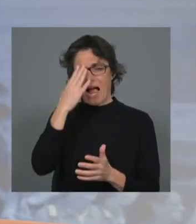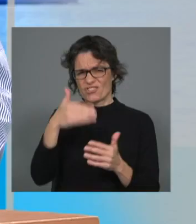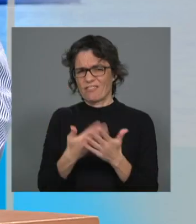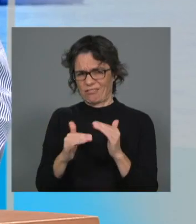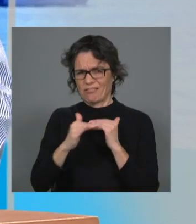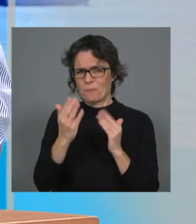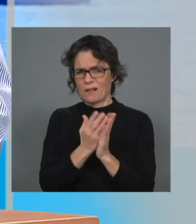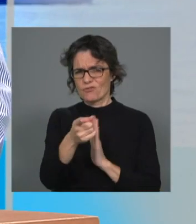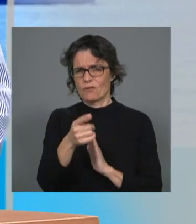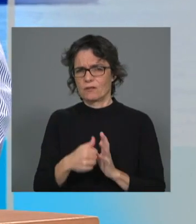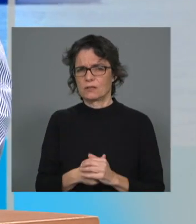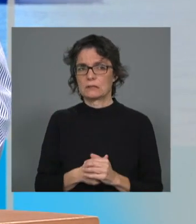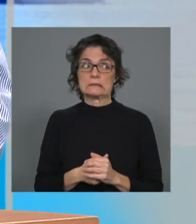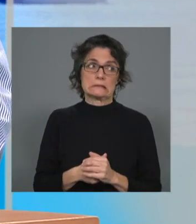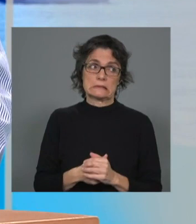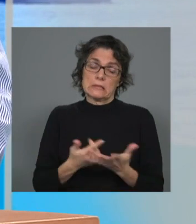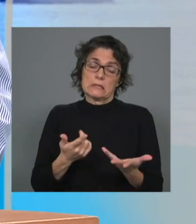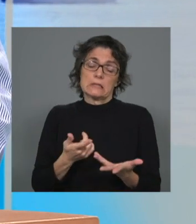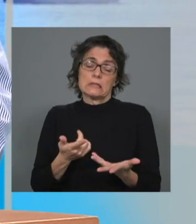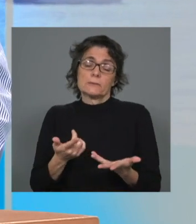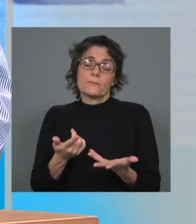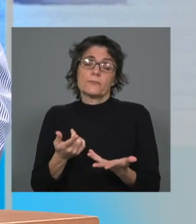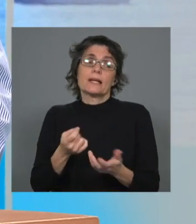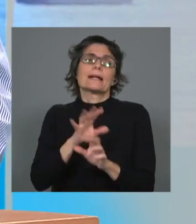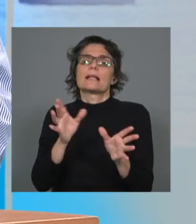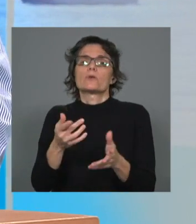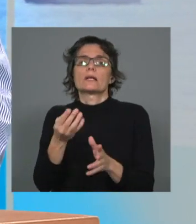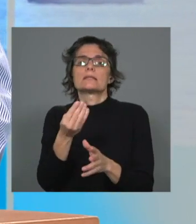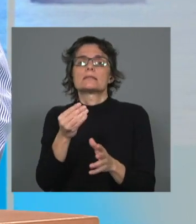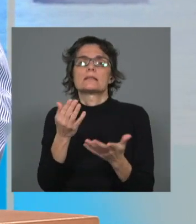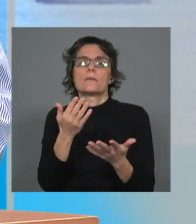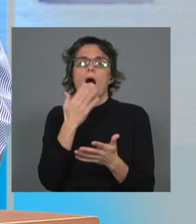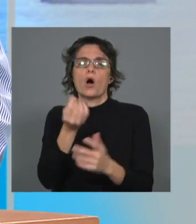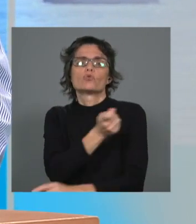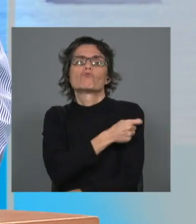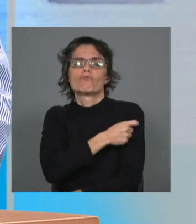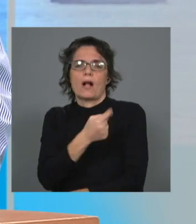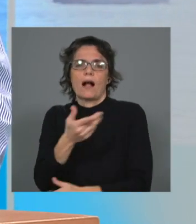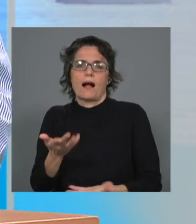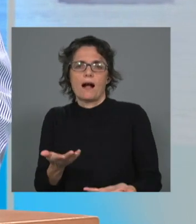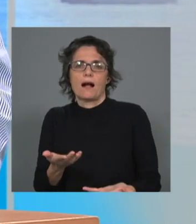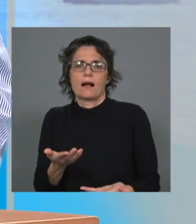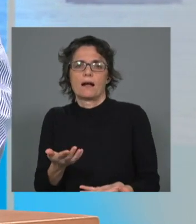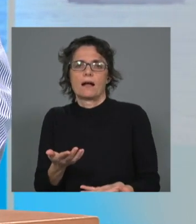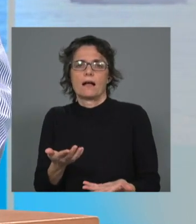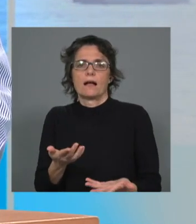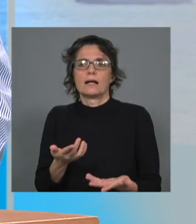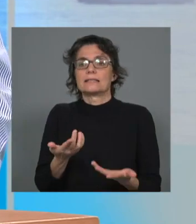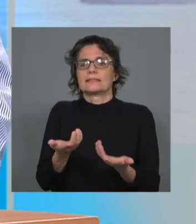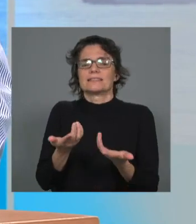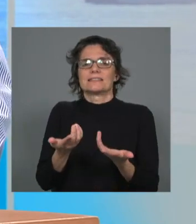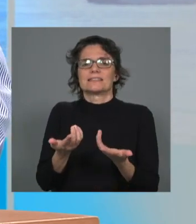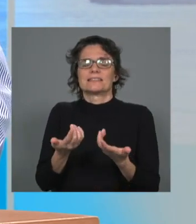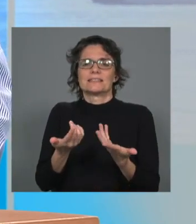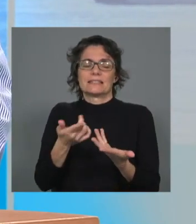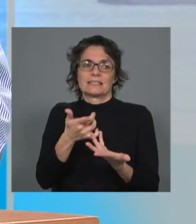porque efetivamente com os miúdos vacinados, efetivamente o protocolo